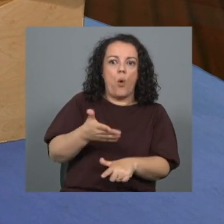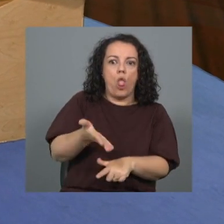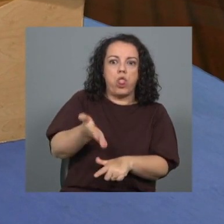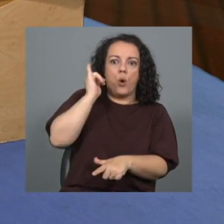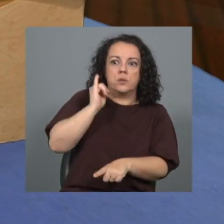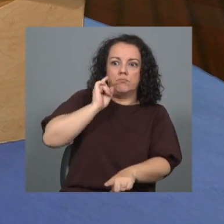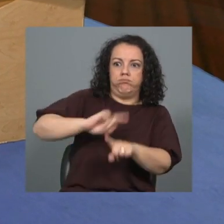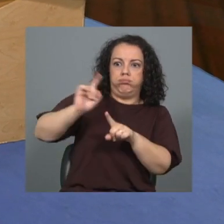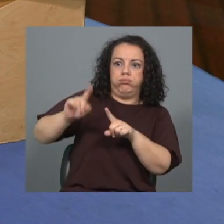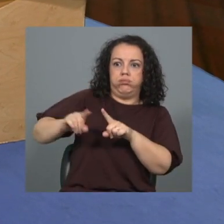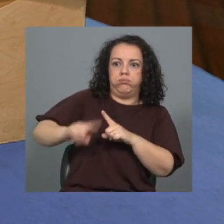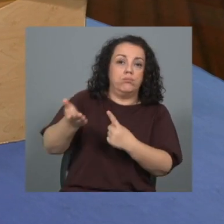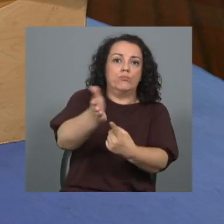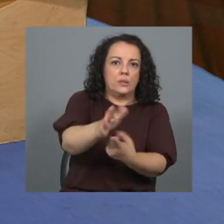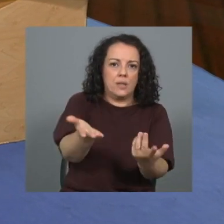exemplo.